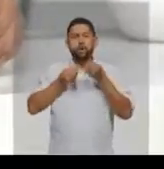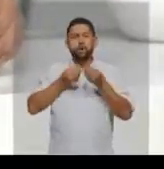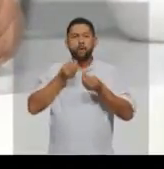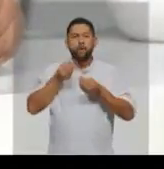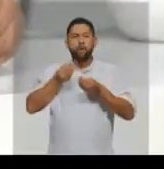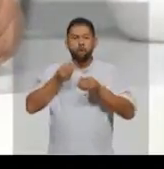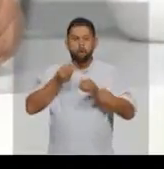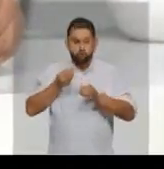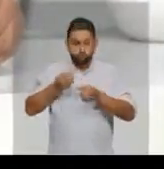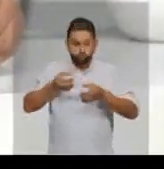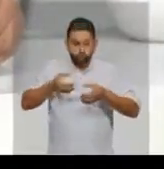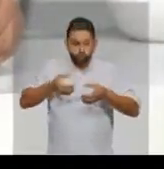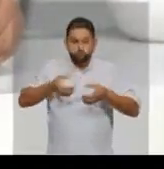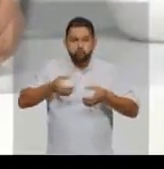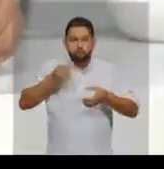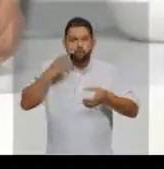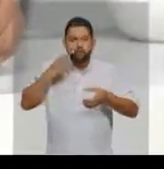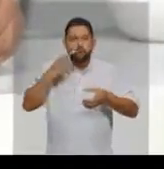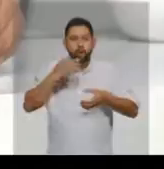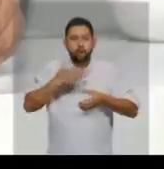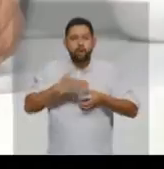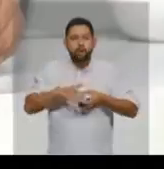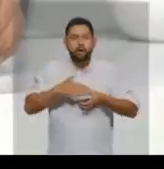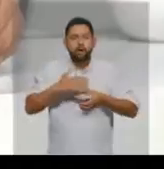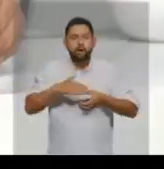aspecto.